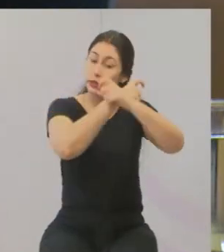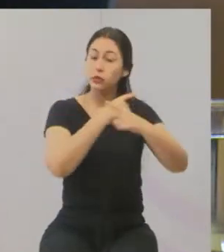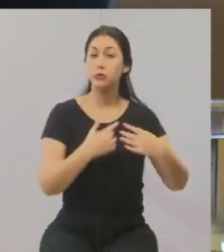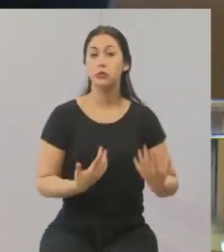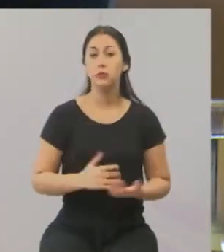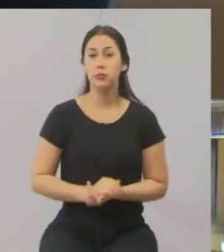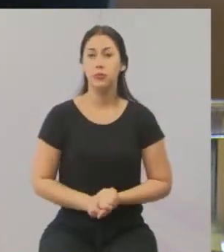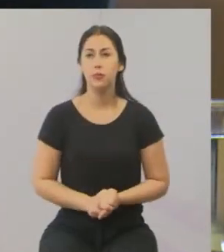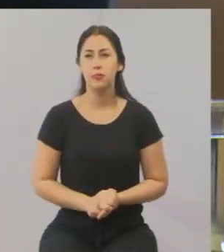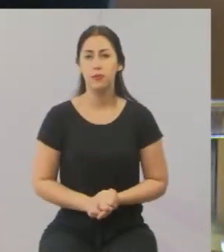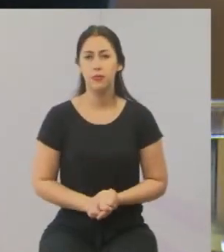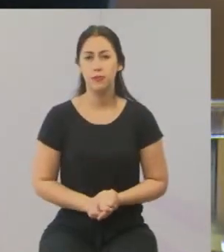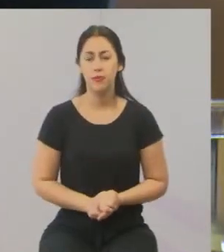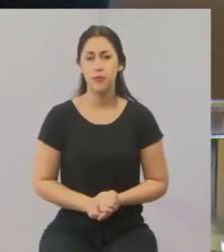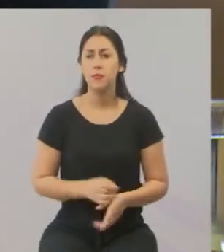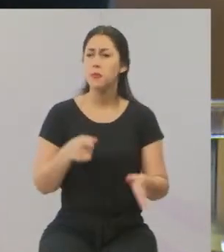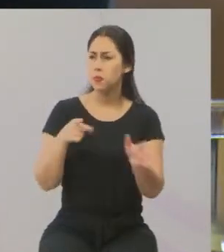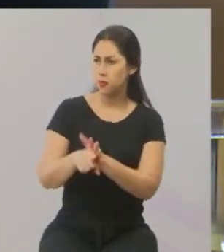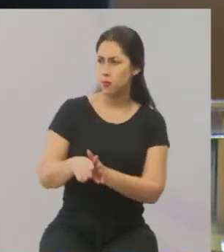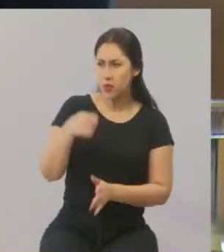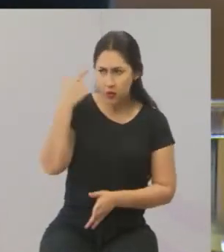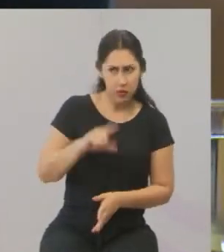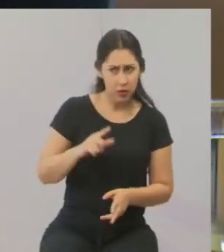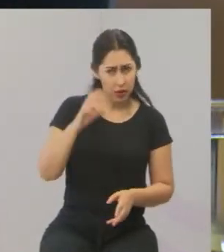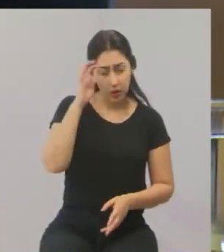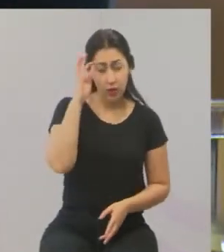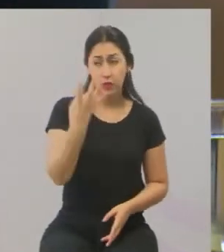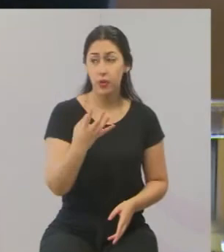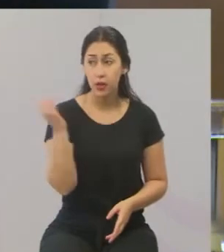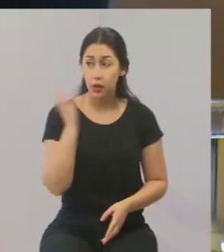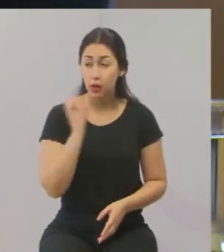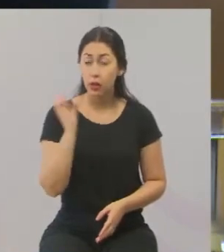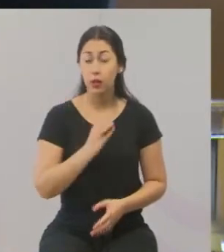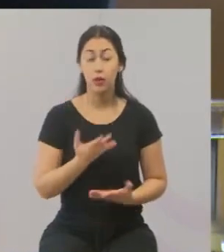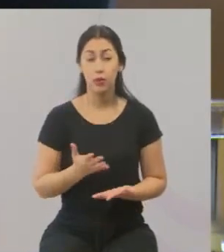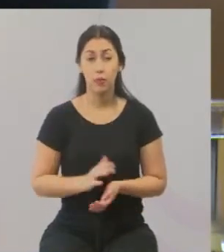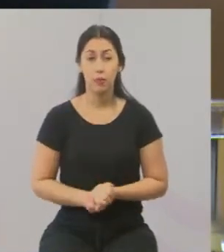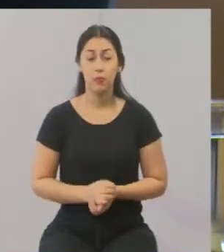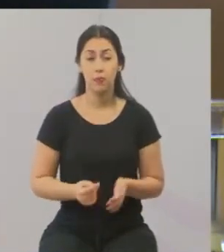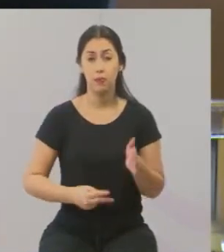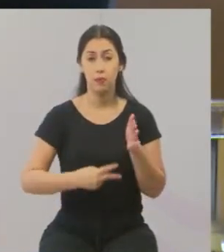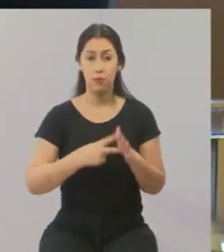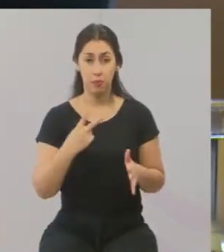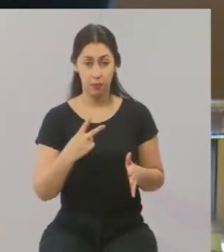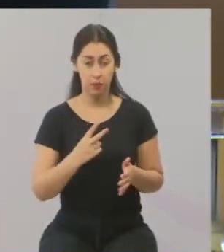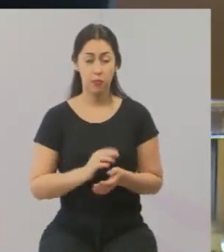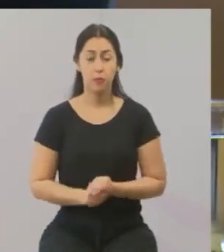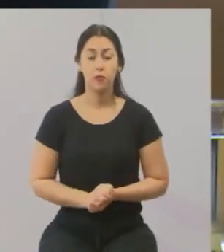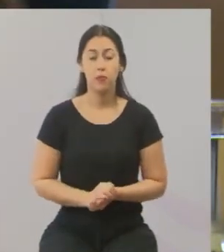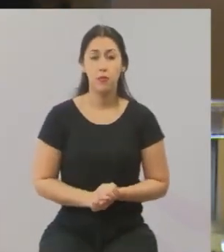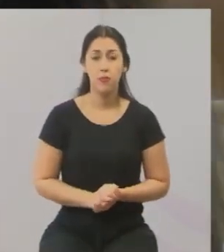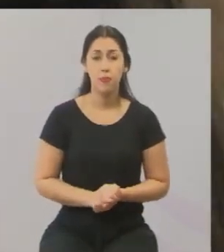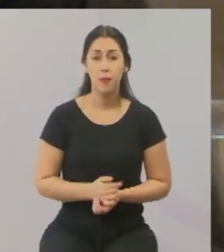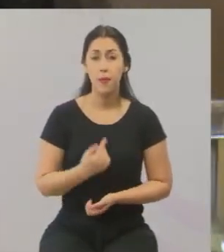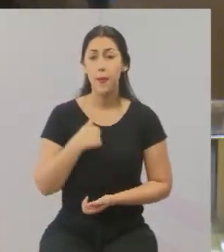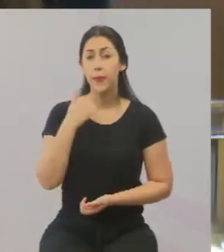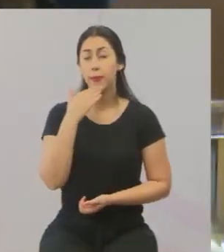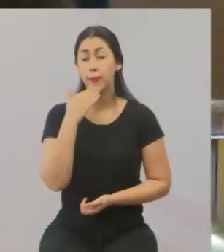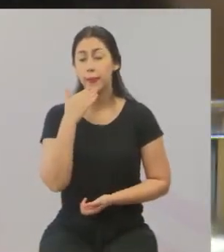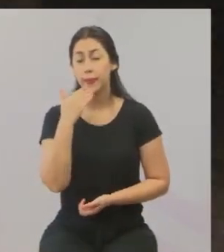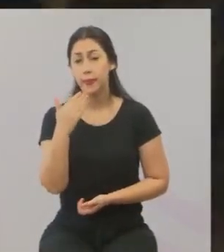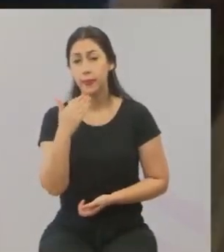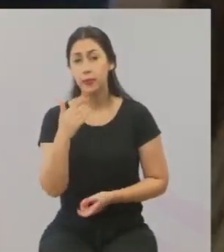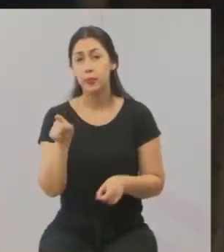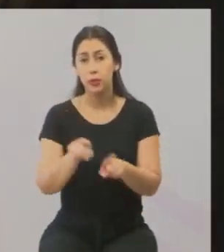Há possibilidade de correção imediata? Segundo, diante das correções e revisões apresentadas acima, solicito o registro